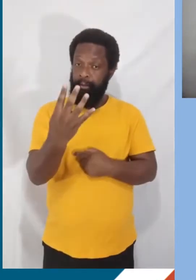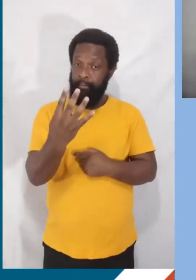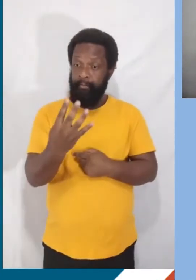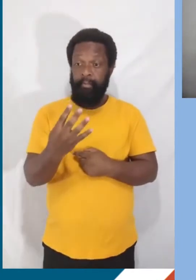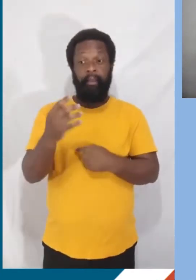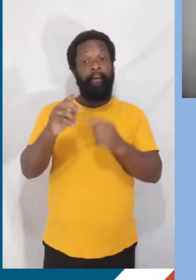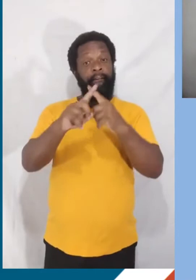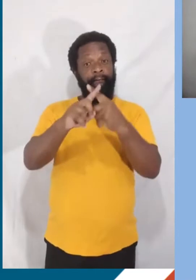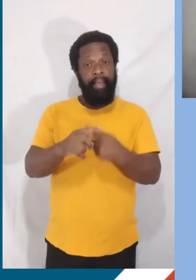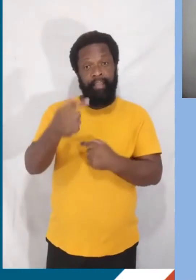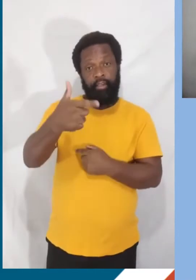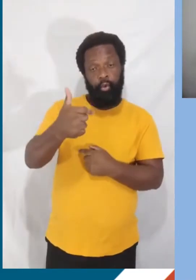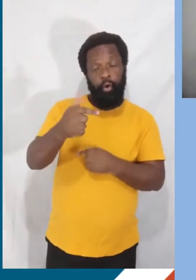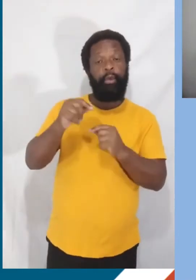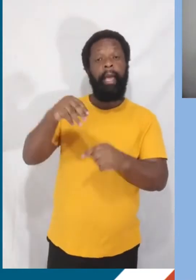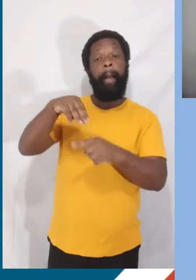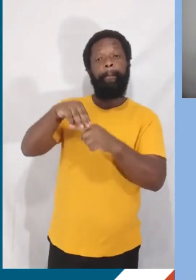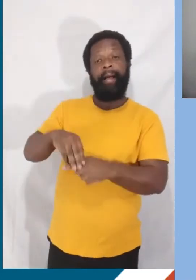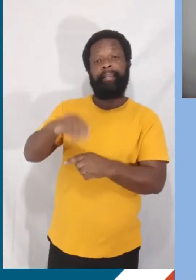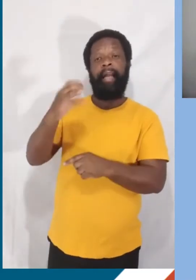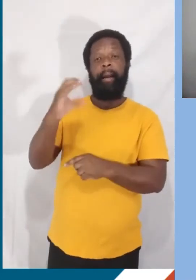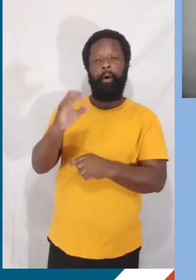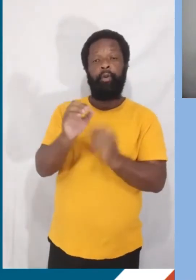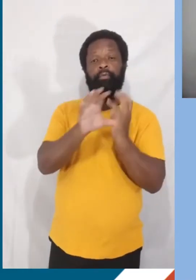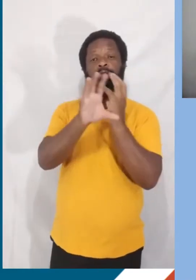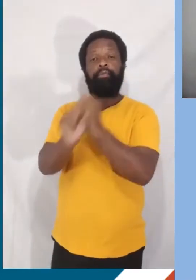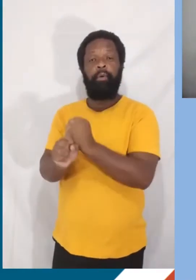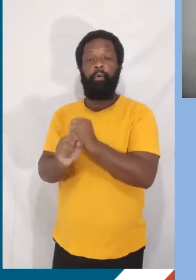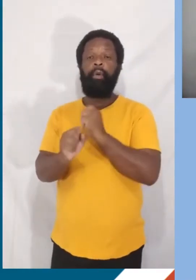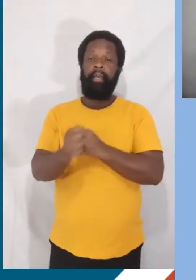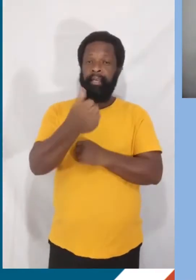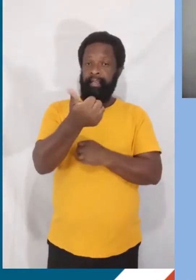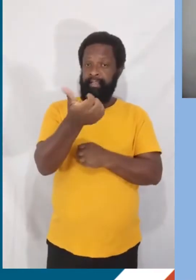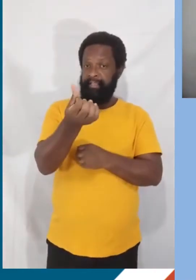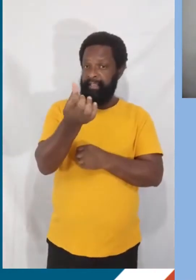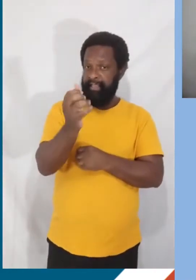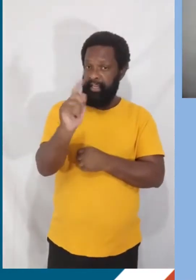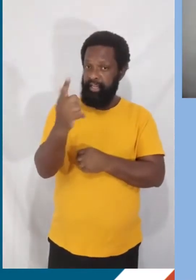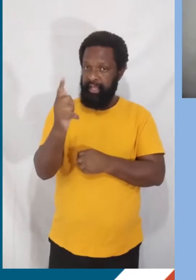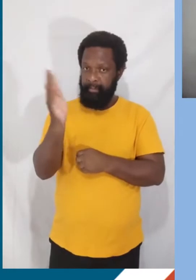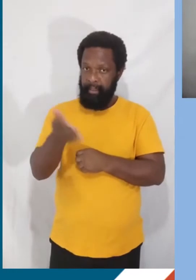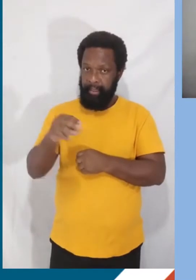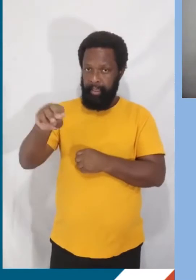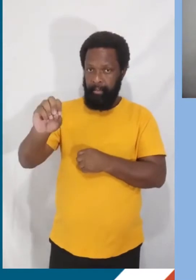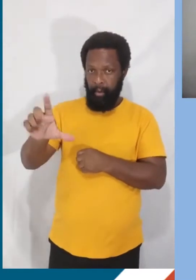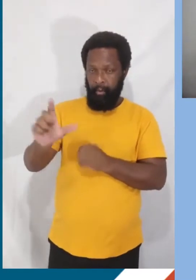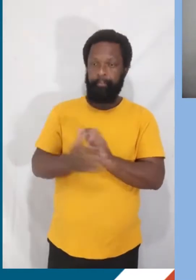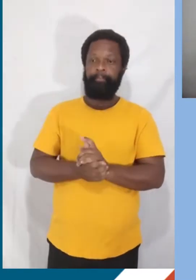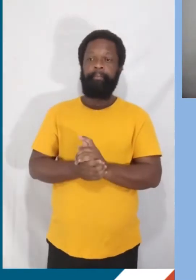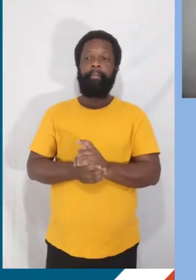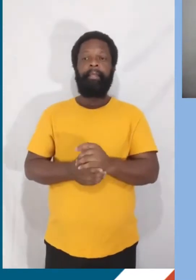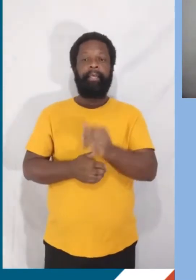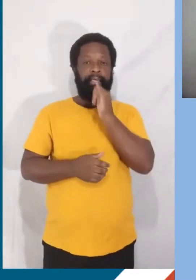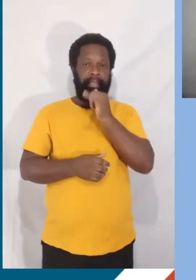1 átomo de carbono vezes 12, que é a massa molar do carbono. Somado vai dar 16 gramas por mol. Tá? Outro